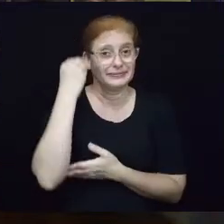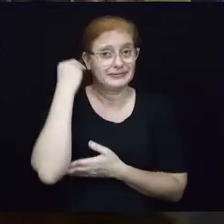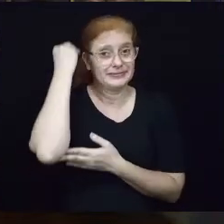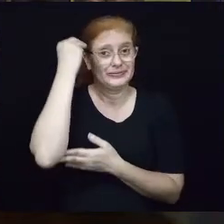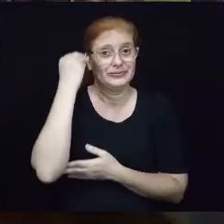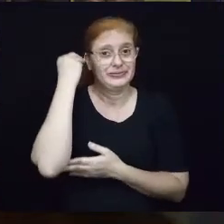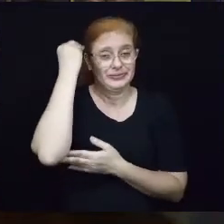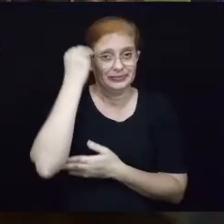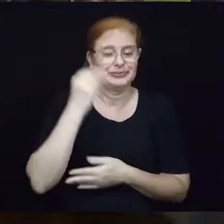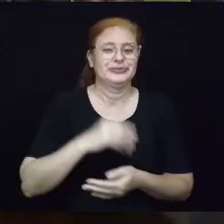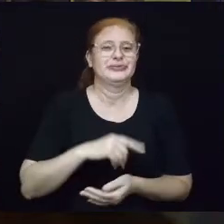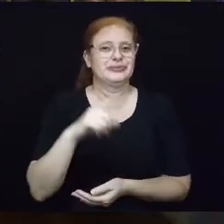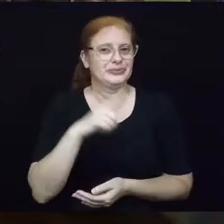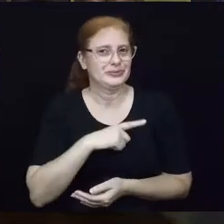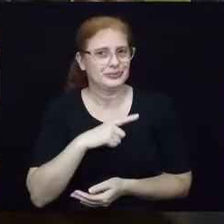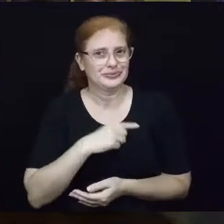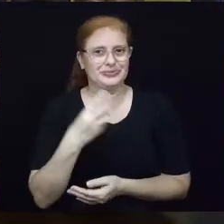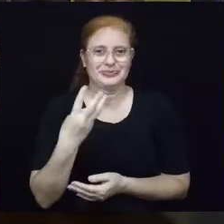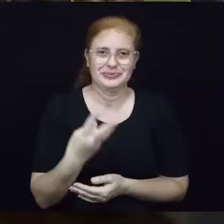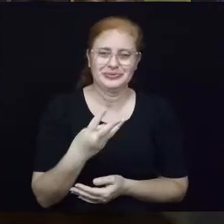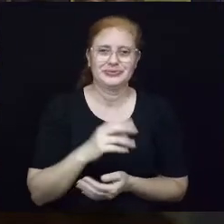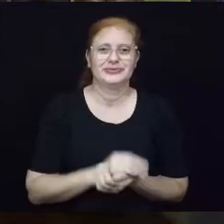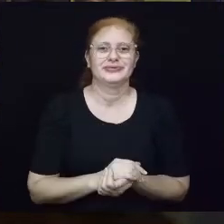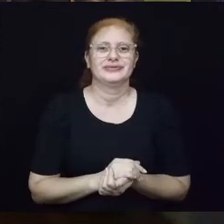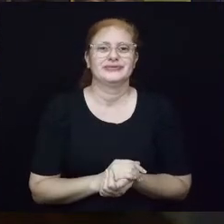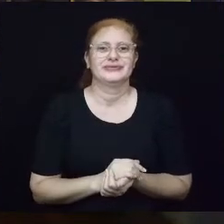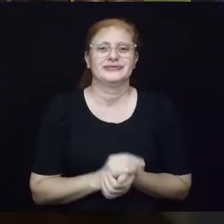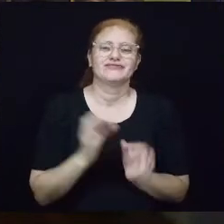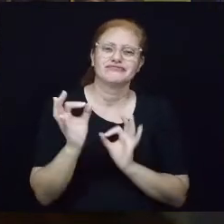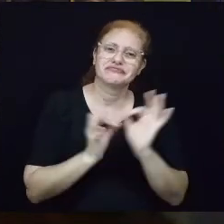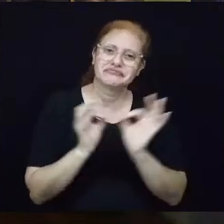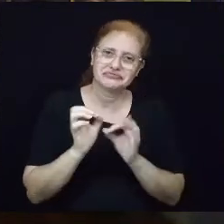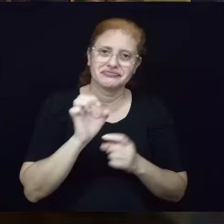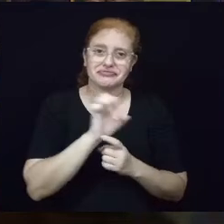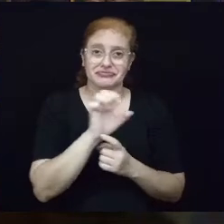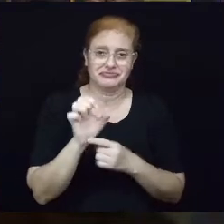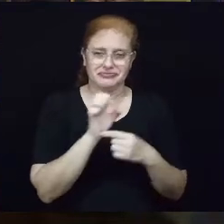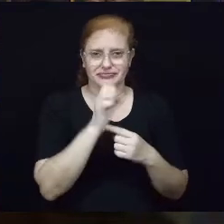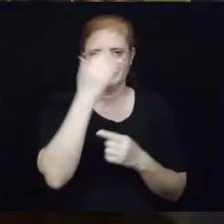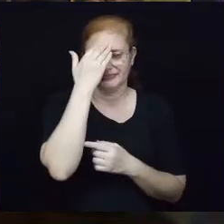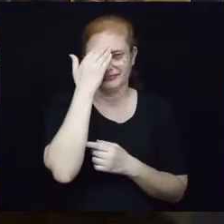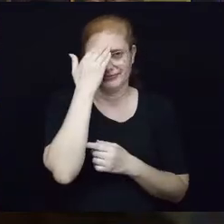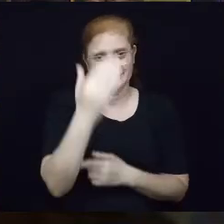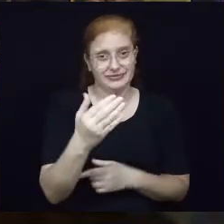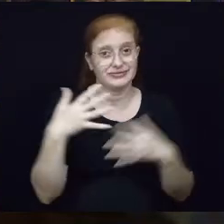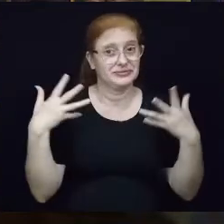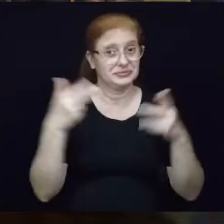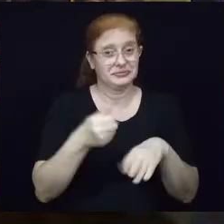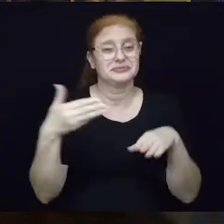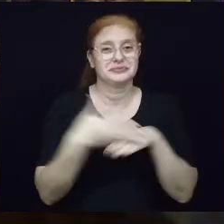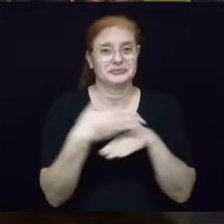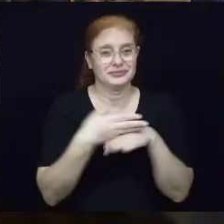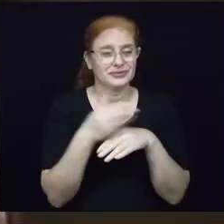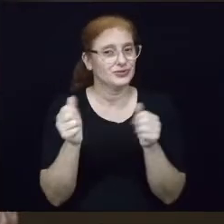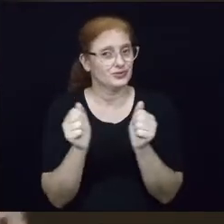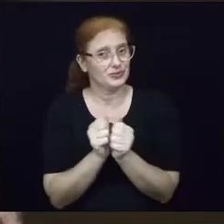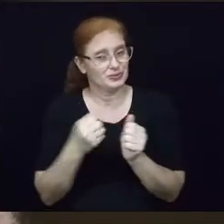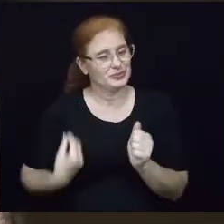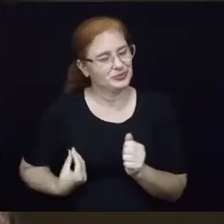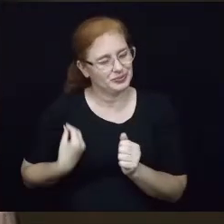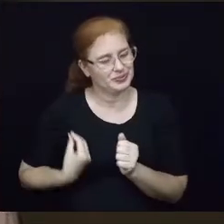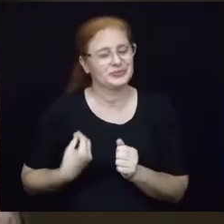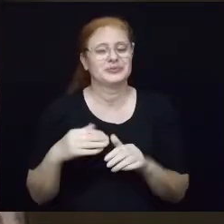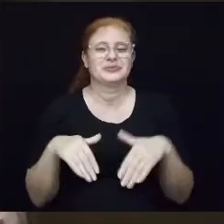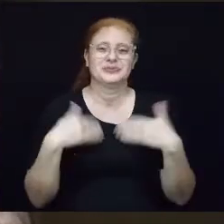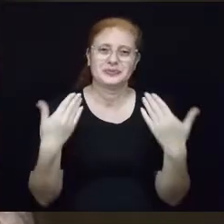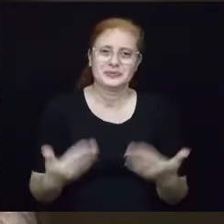essas experiências que vocês tiveram, os 3, ao montar essa exposição. Agradeço também os participantes que estão com a gente. Vamos,